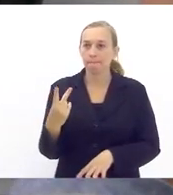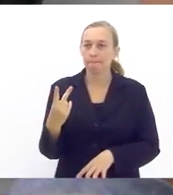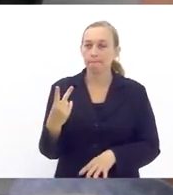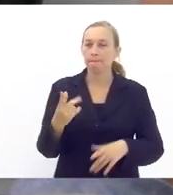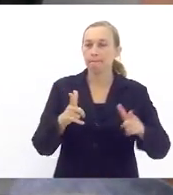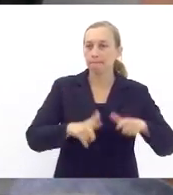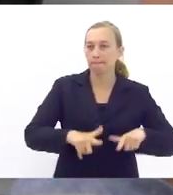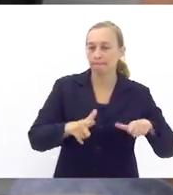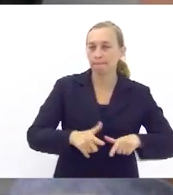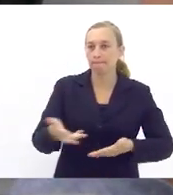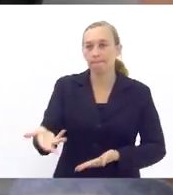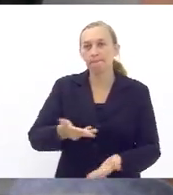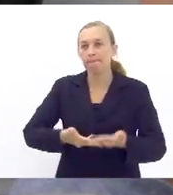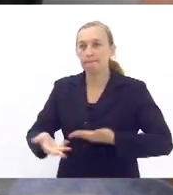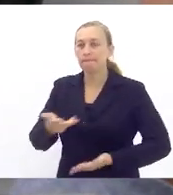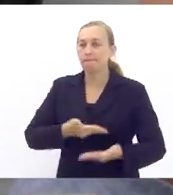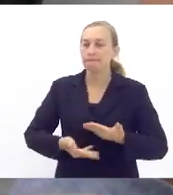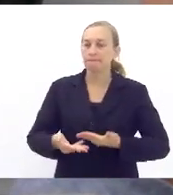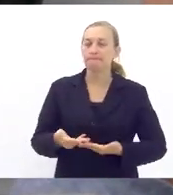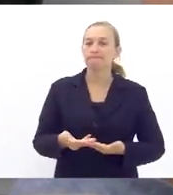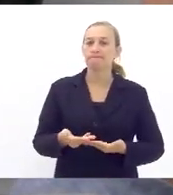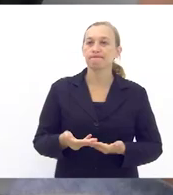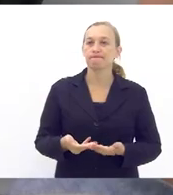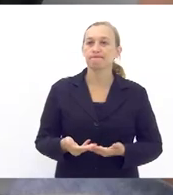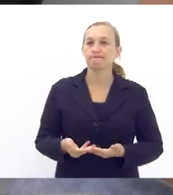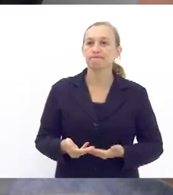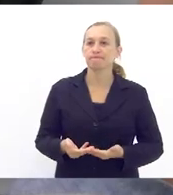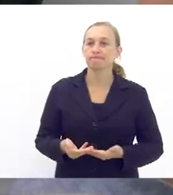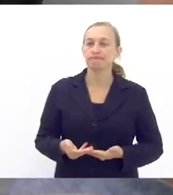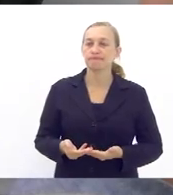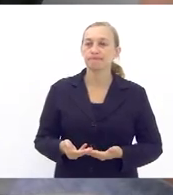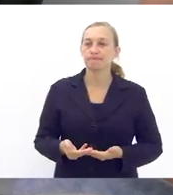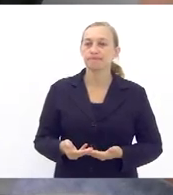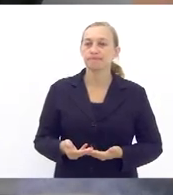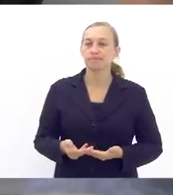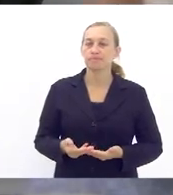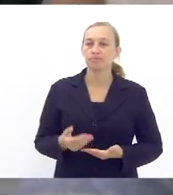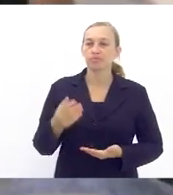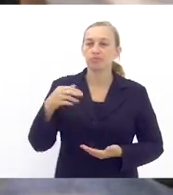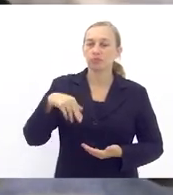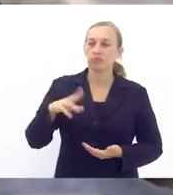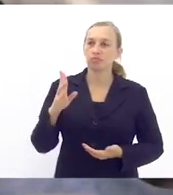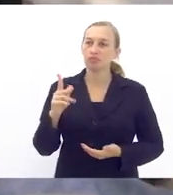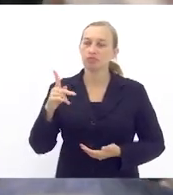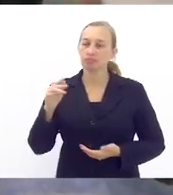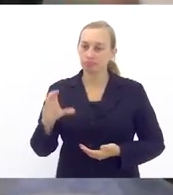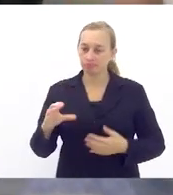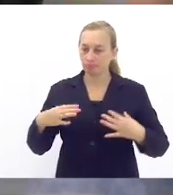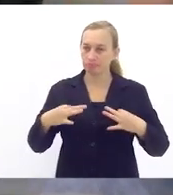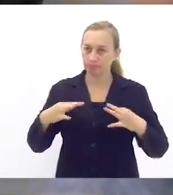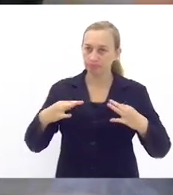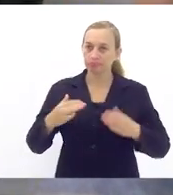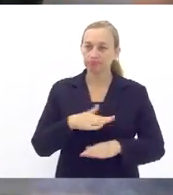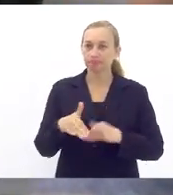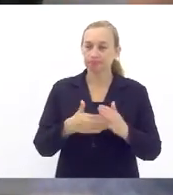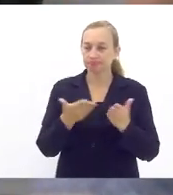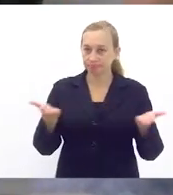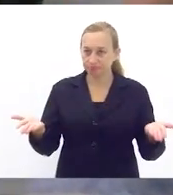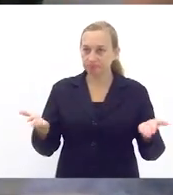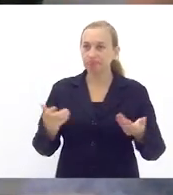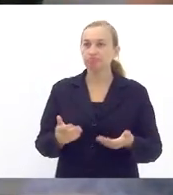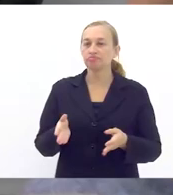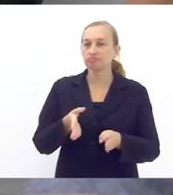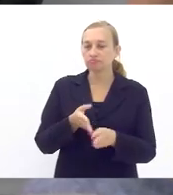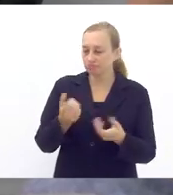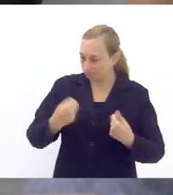compartilhada E com isso eu coloco inepa um representante à disposição de todos os presentes precisam